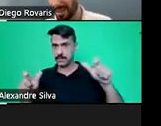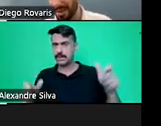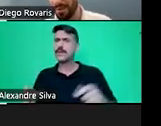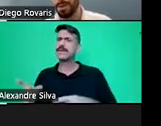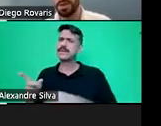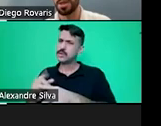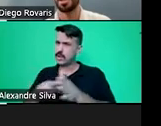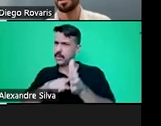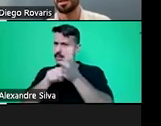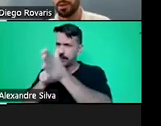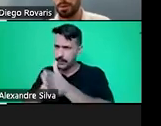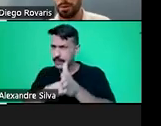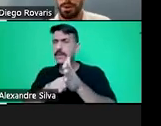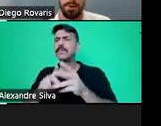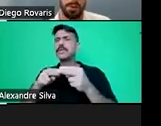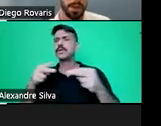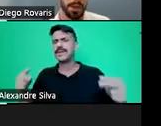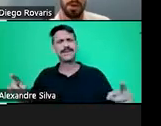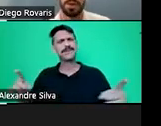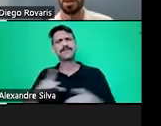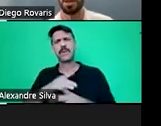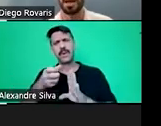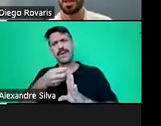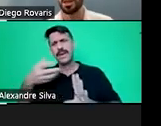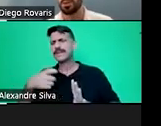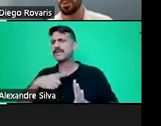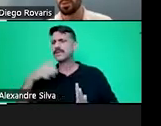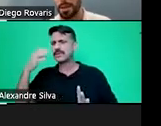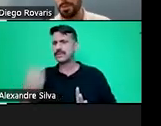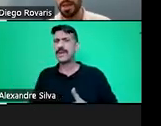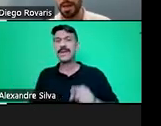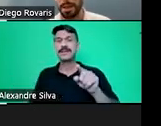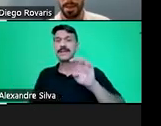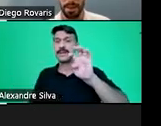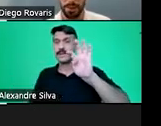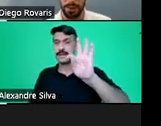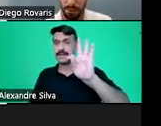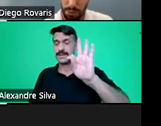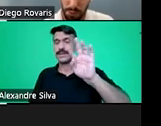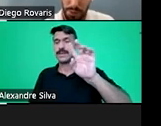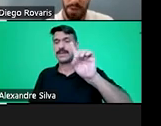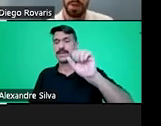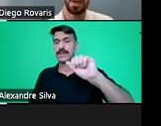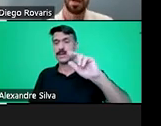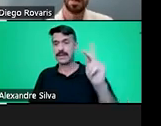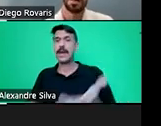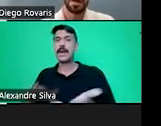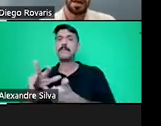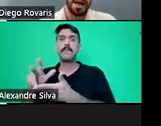genoma extensivamente caracterizados, então é uma das amostras de TDAH de adultos mais bem caracterizadas do